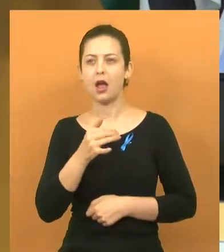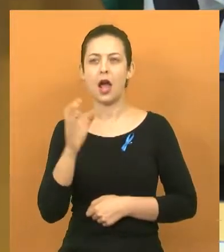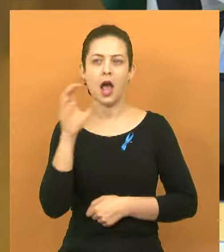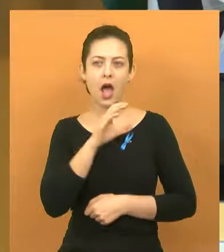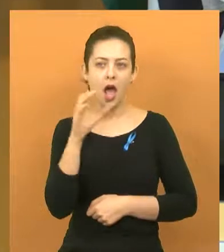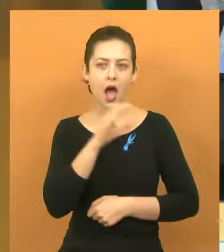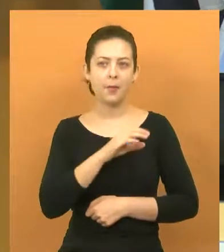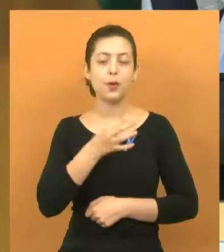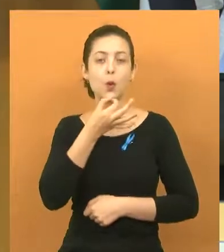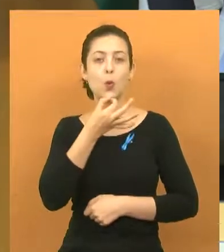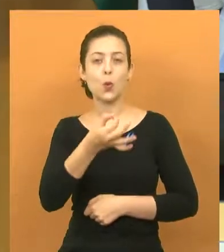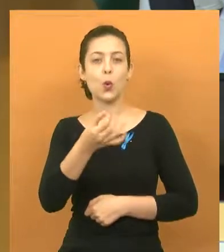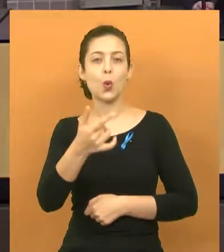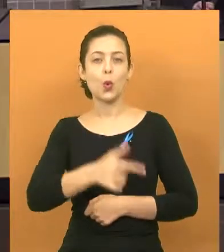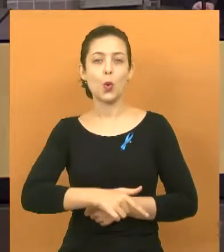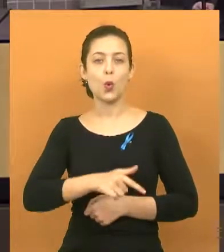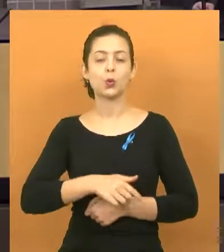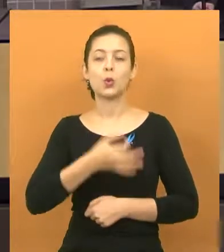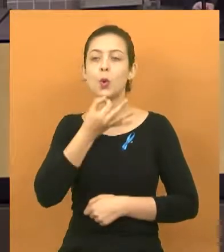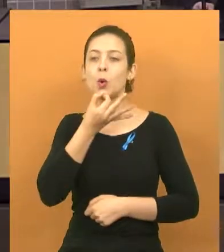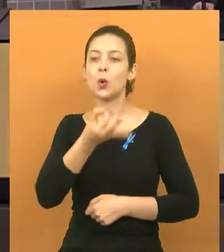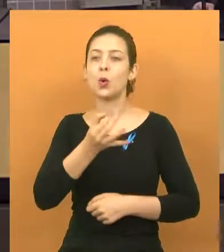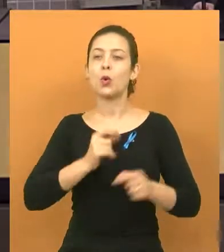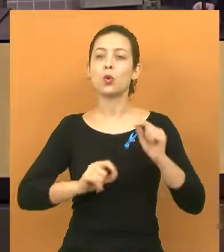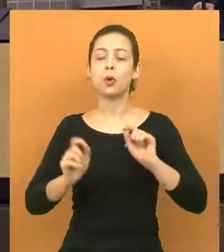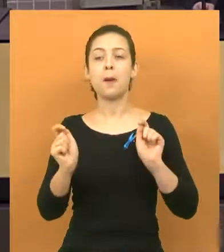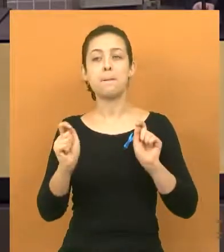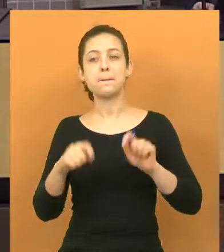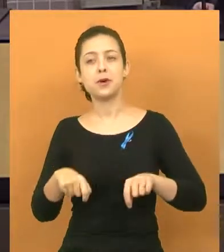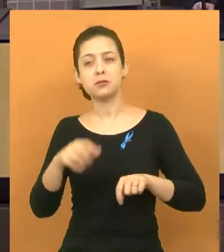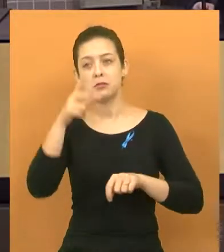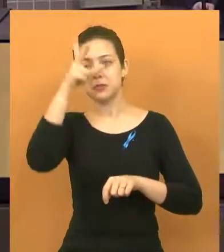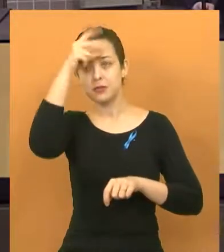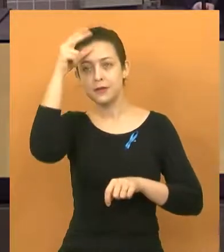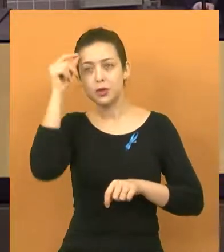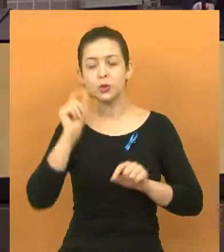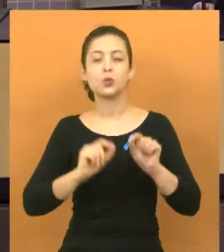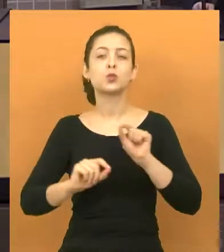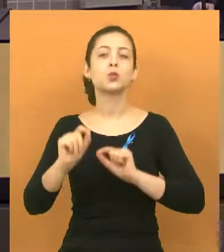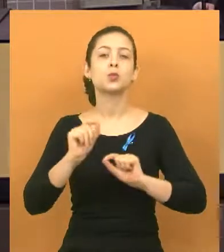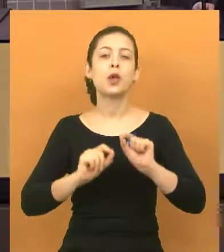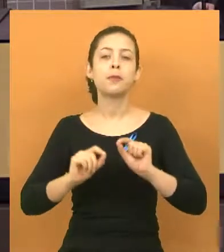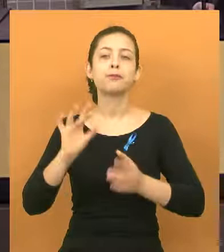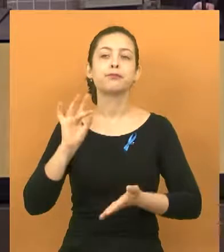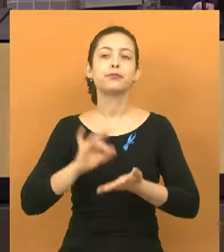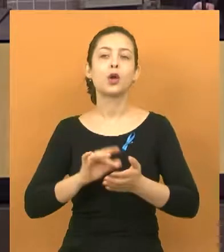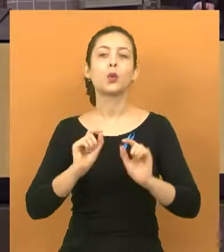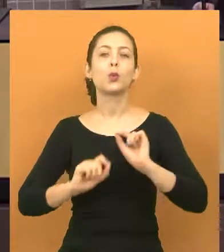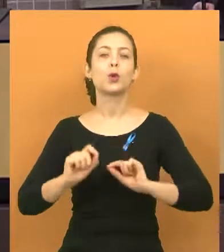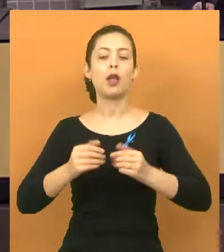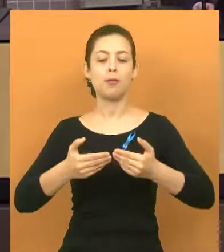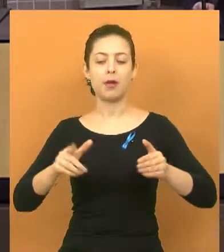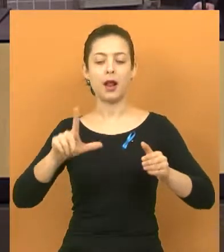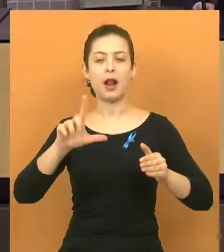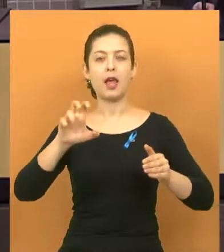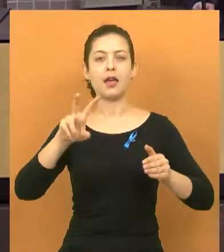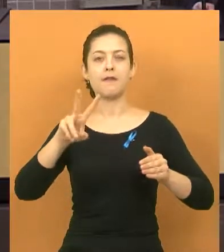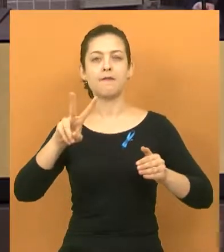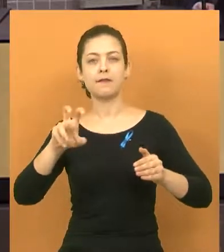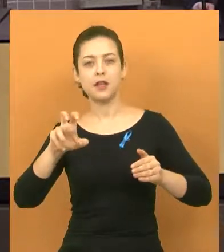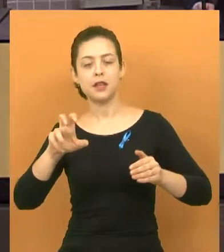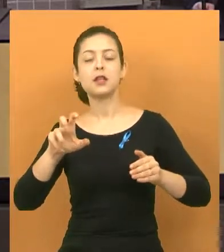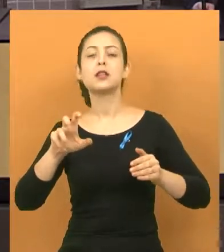Outra sugestão, Arildo, seria a possibilidade da prefeitura realizar a abertura do leve aos domingos